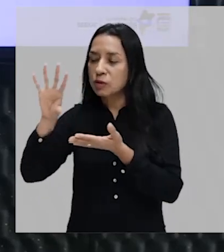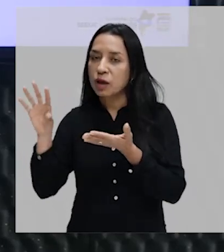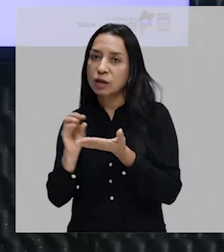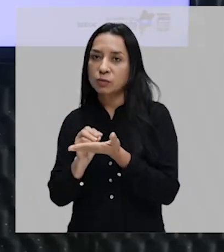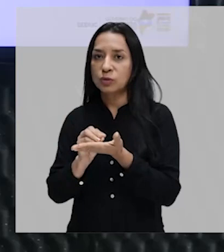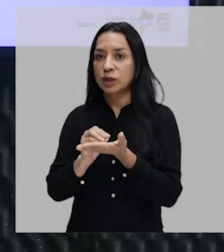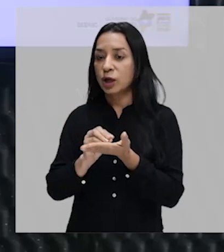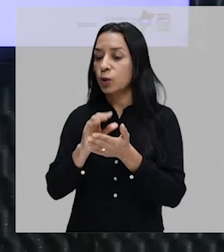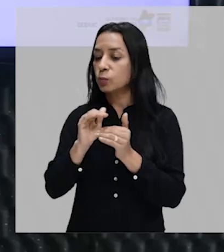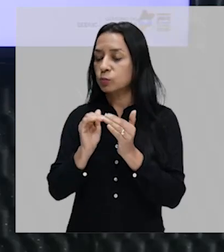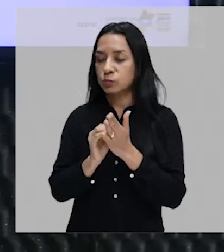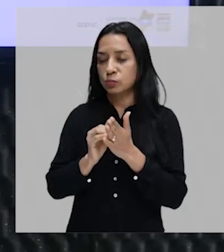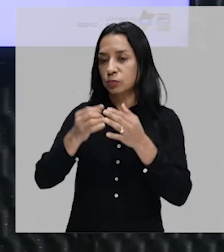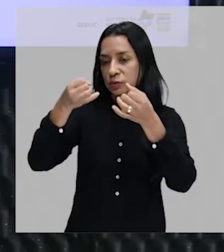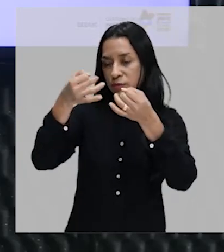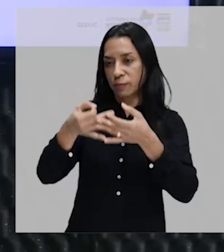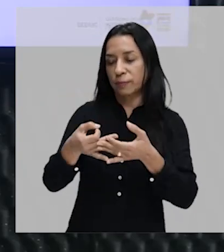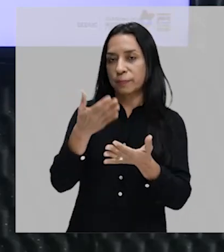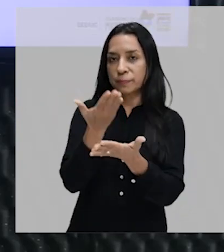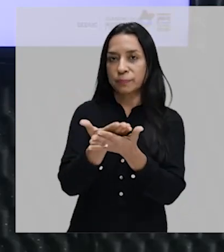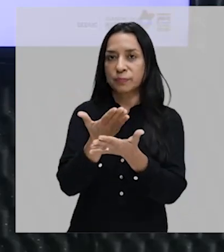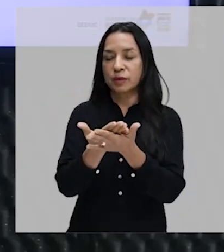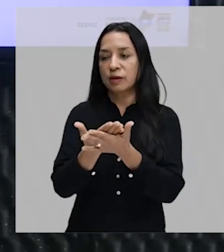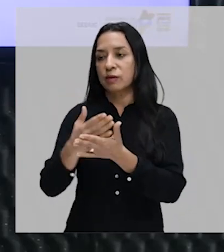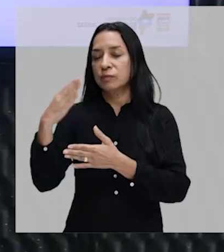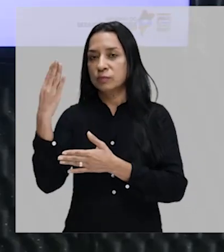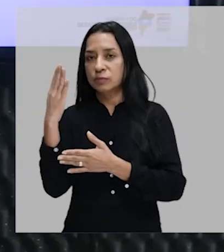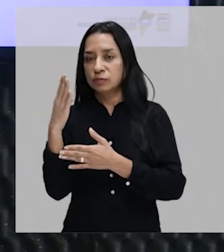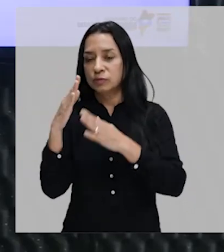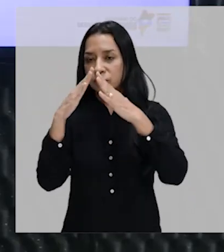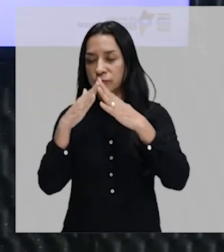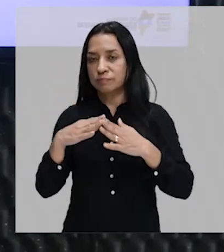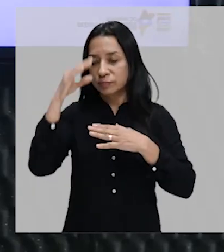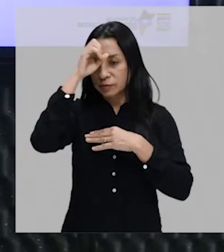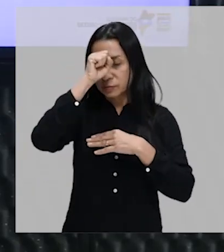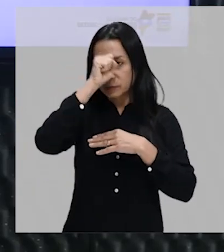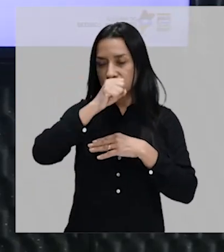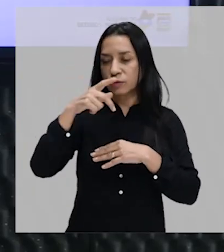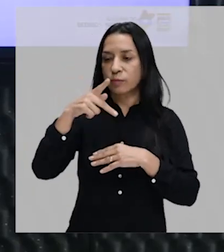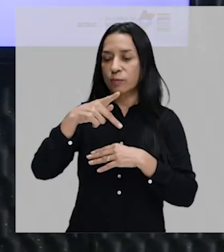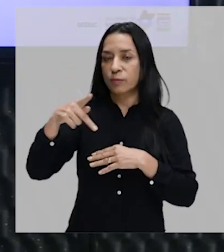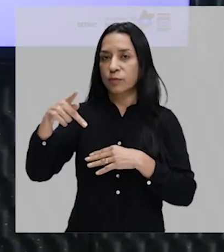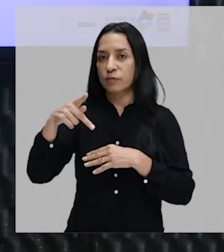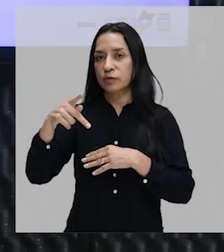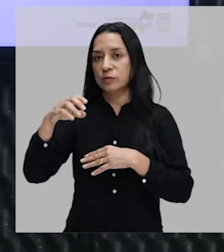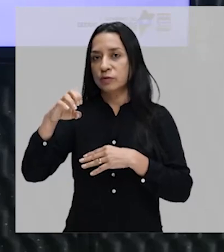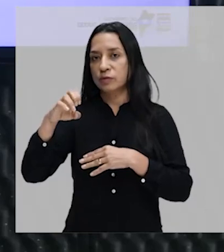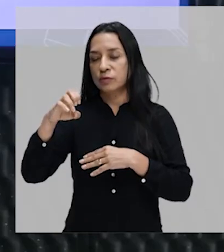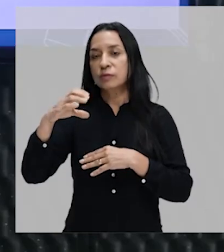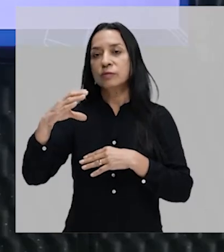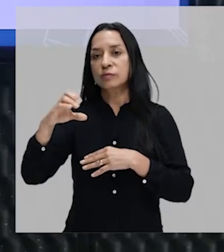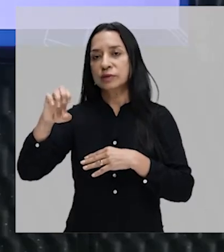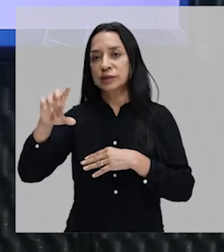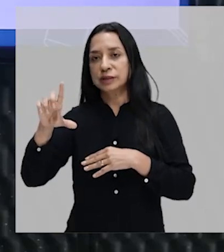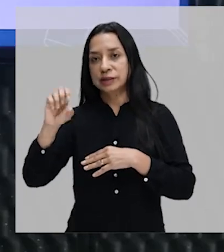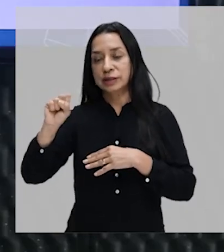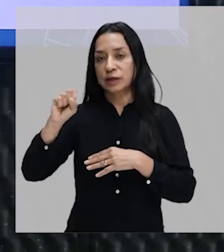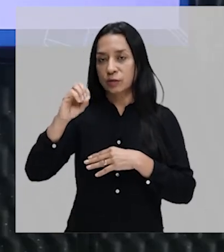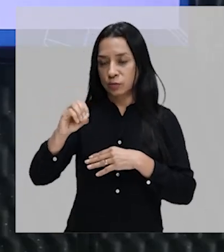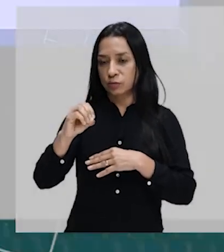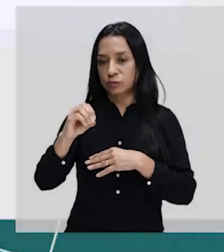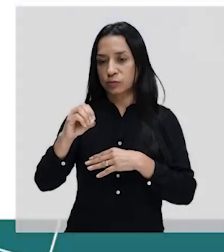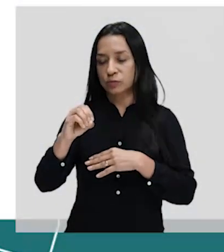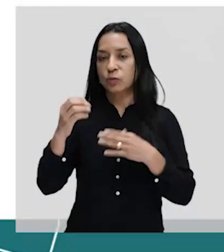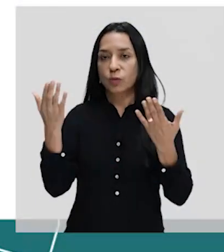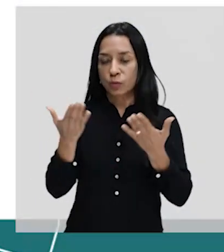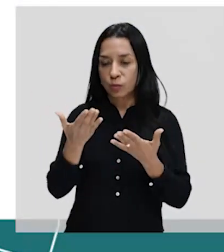tudo que a gente vai explicar aqui na aula de biologia do Fica em Casa Aprendendo. Eu sou o professor Celso Ramos e agora nós vamos estudar sobre